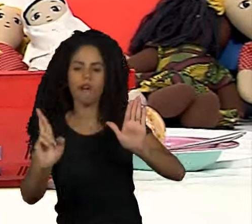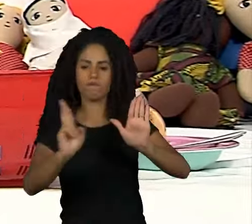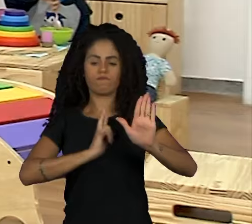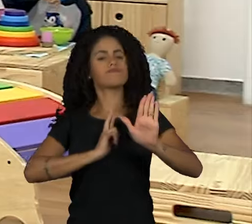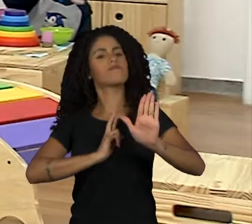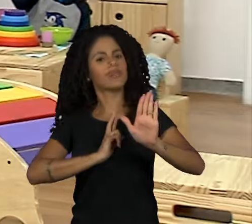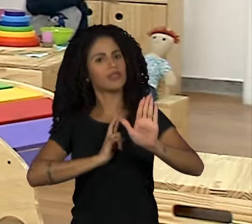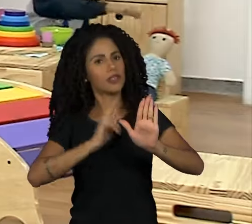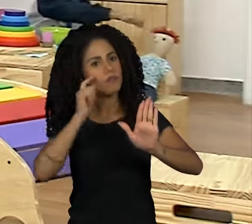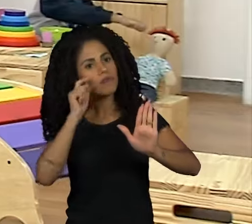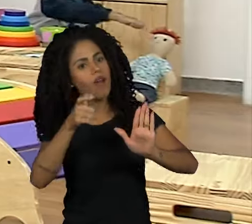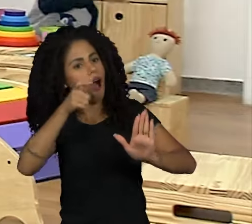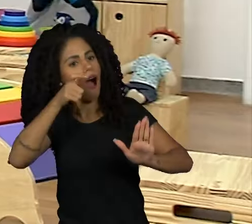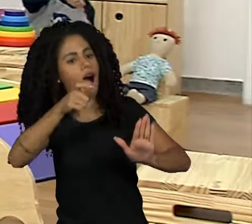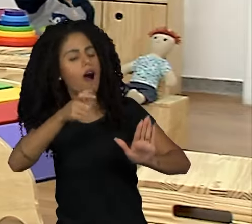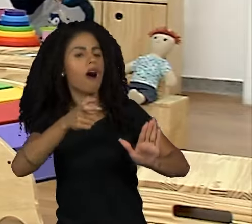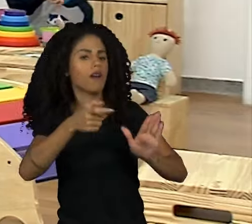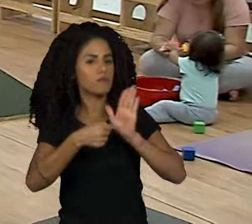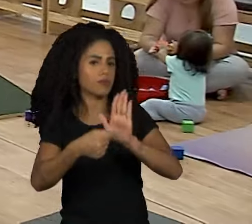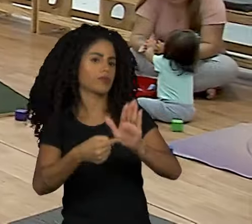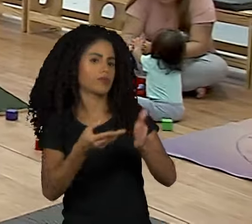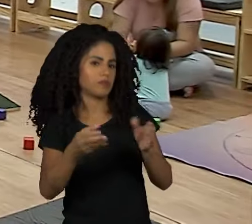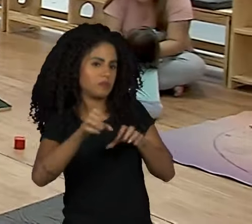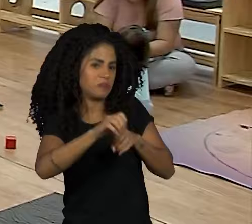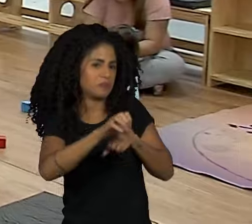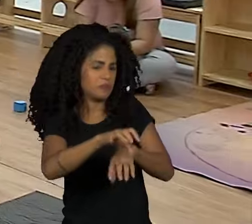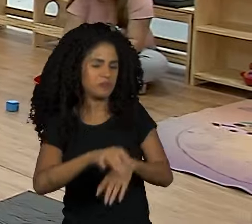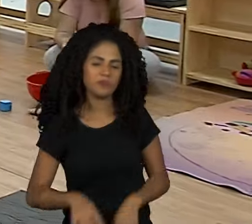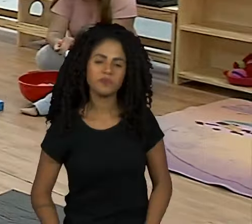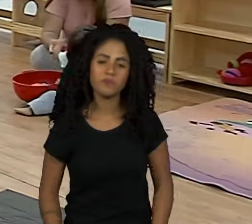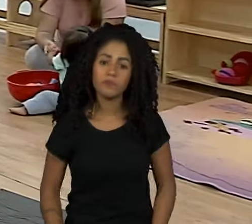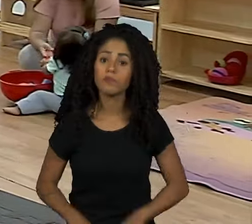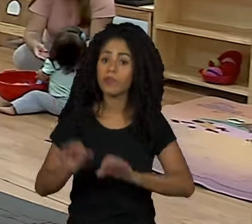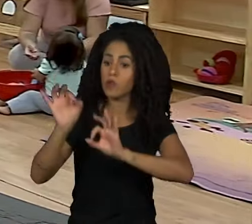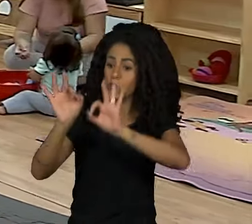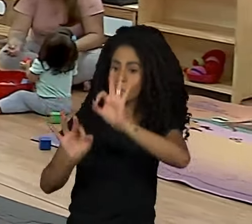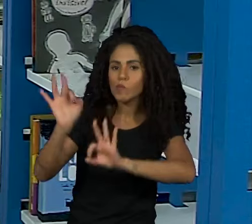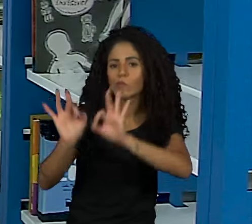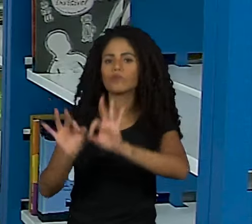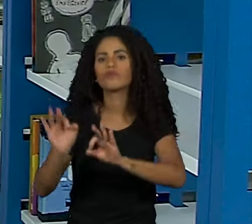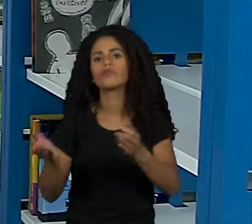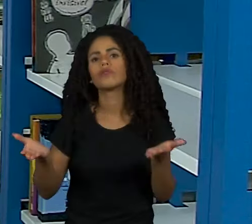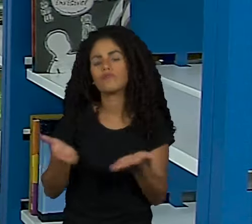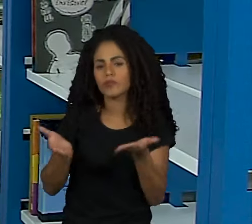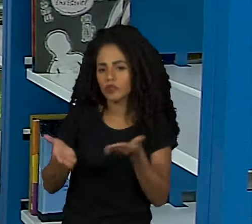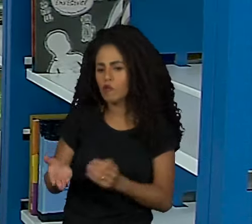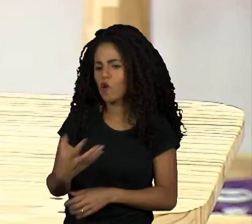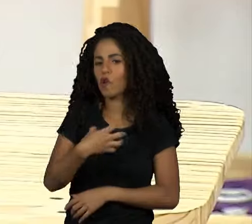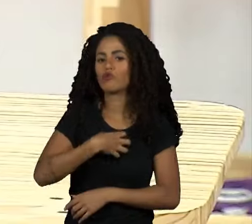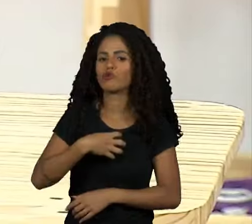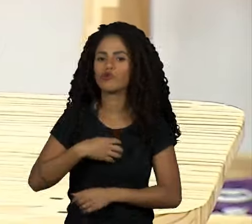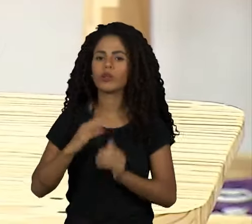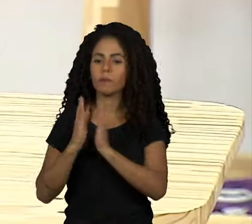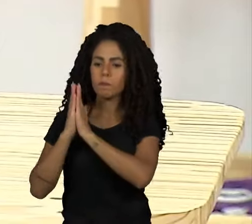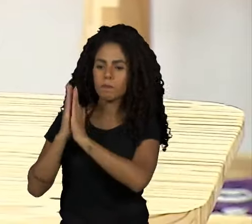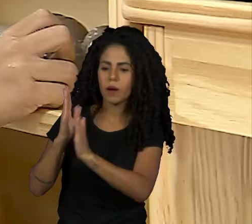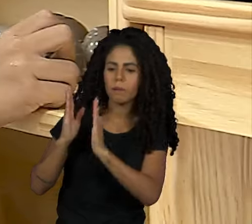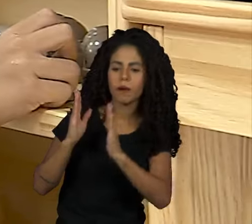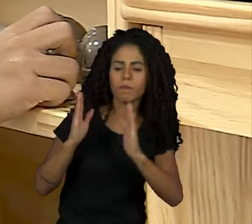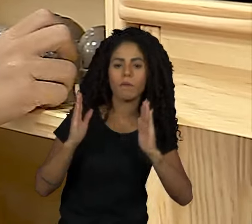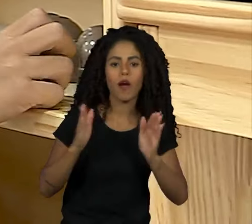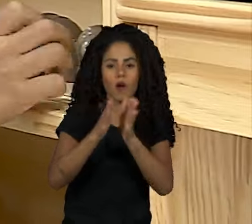né, para aquilo que a gente está gesticulando com ela. O projeto se materializou no formato de biblioteca com